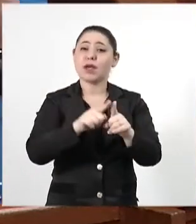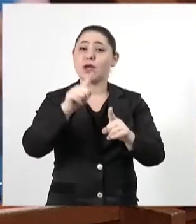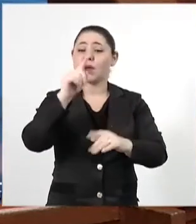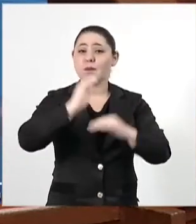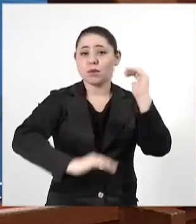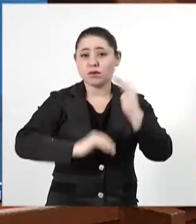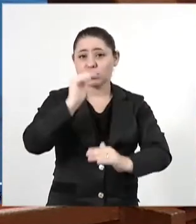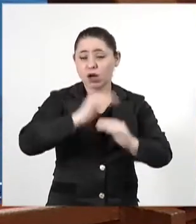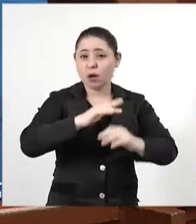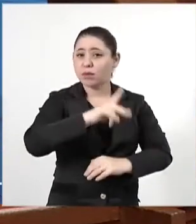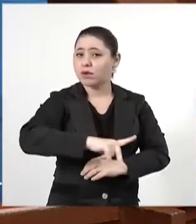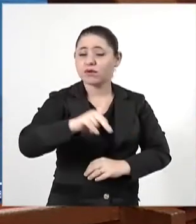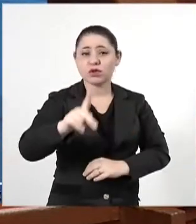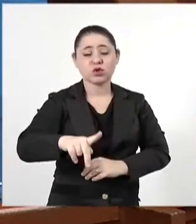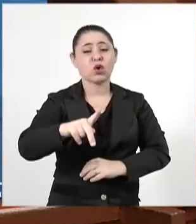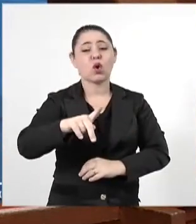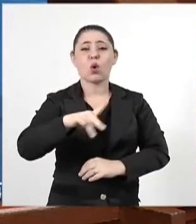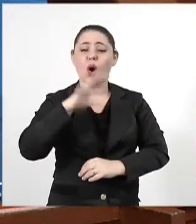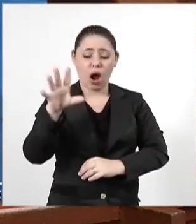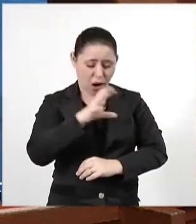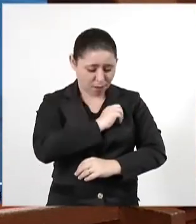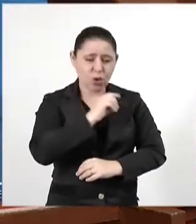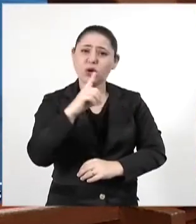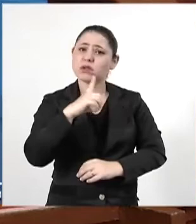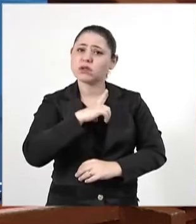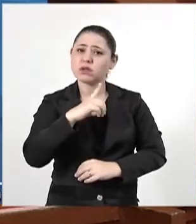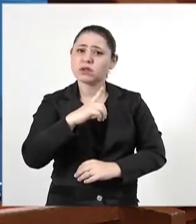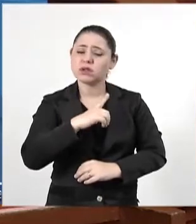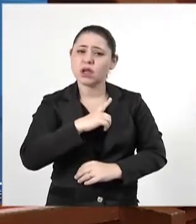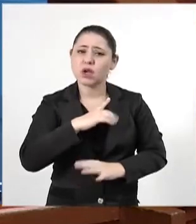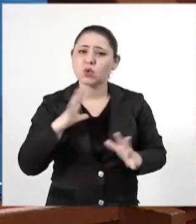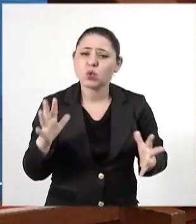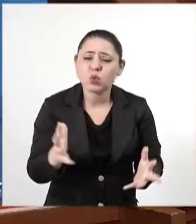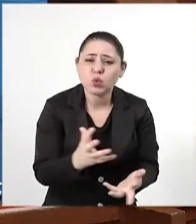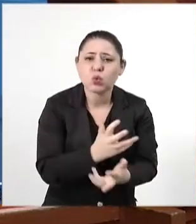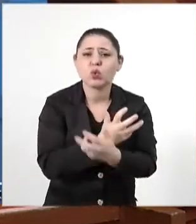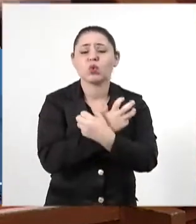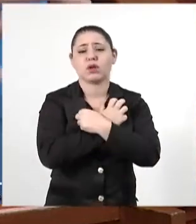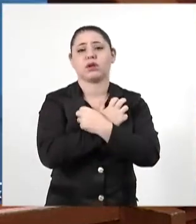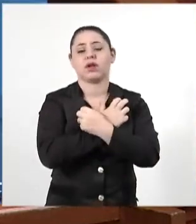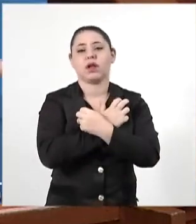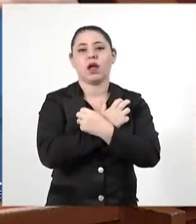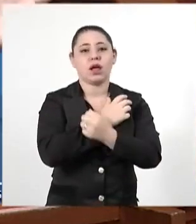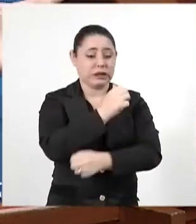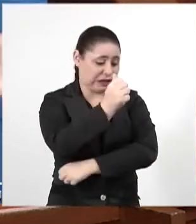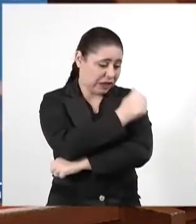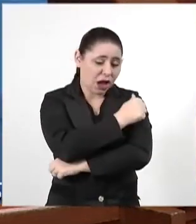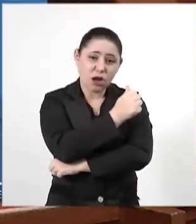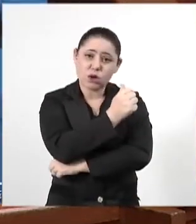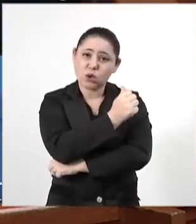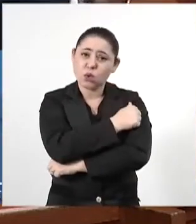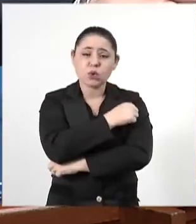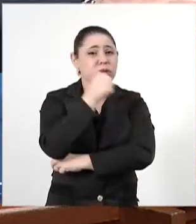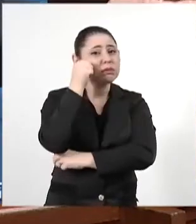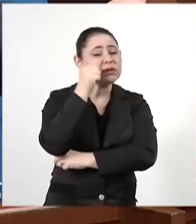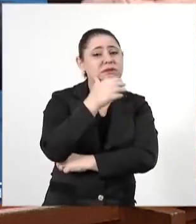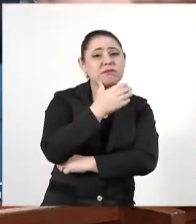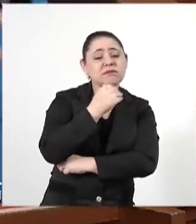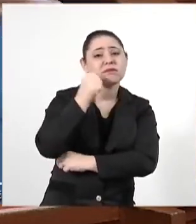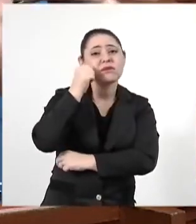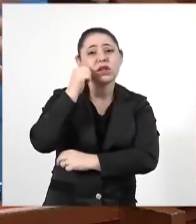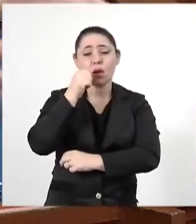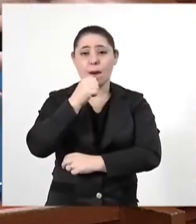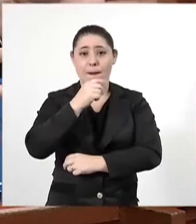professores formados na vocação do amor, na vocação do acolhimento desses meninos e meninas que os pais